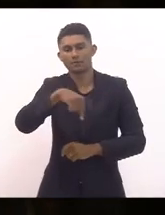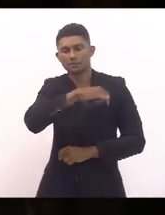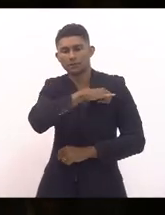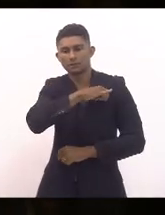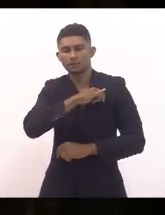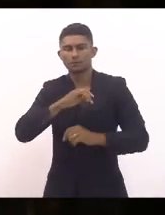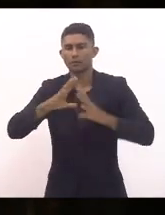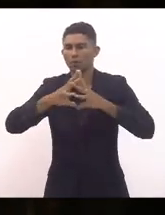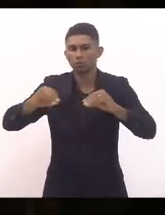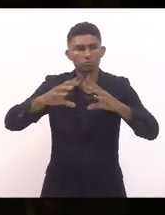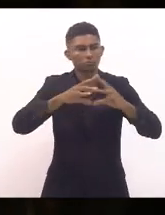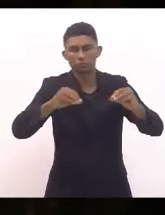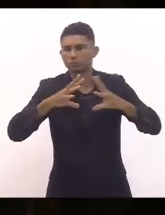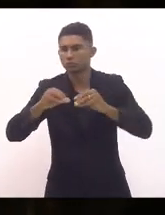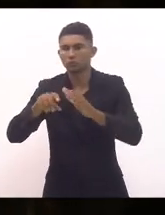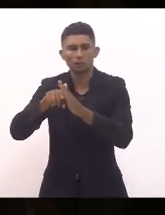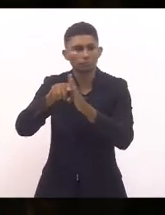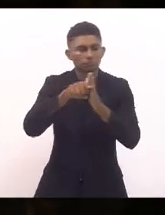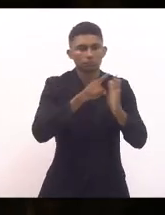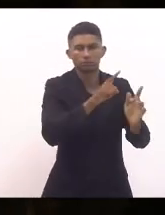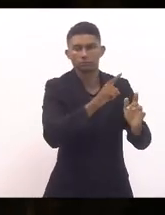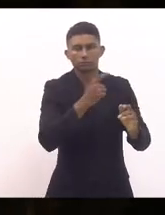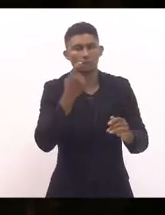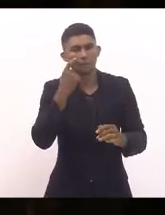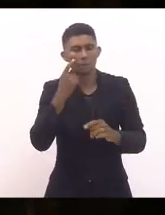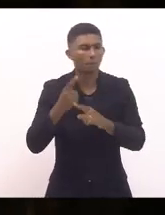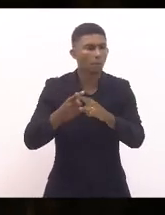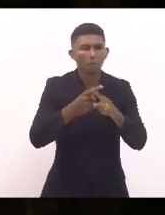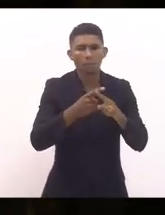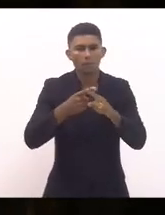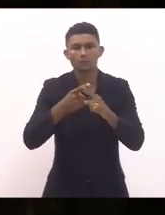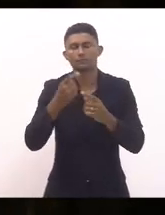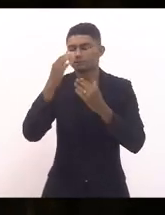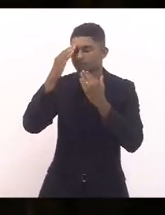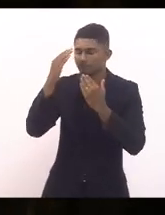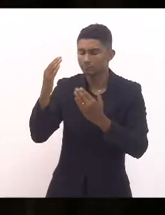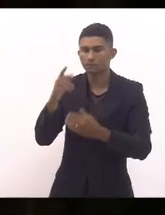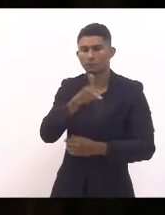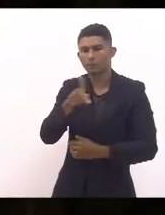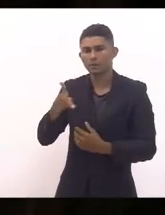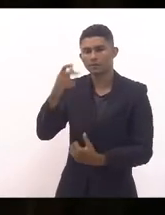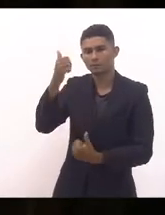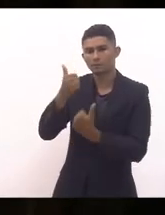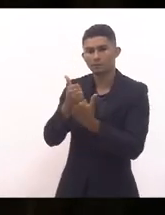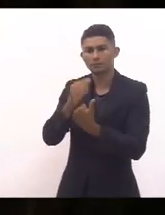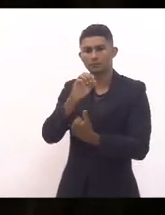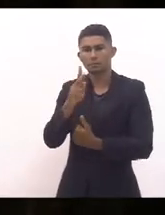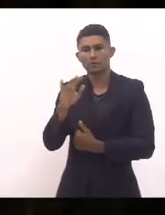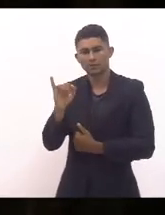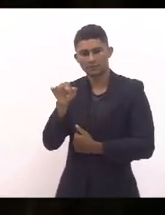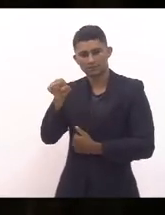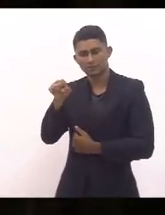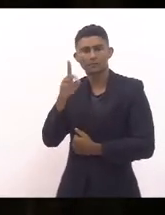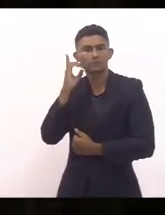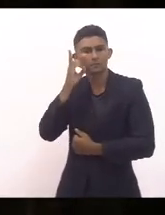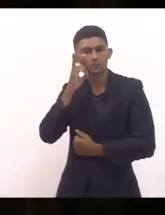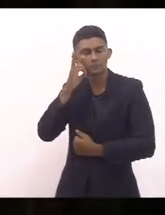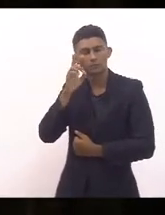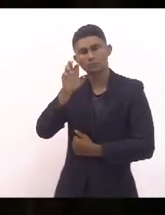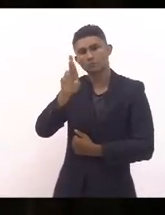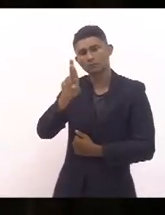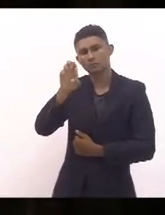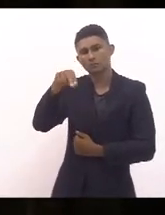Janeiro. Queria aqui agradecer a minha vice-presidente na CPI, a deputada Renata Souza, o